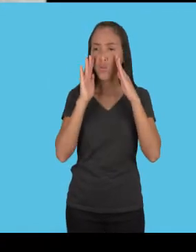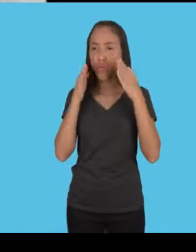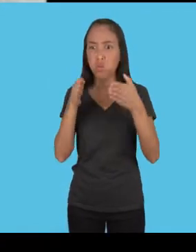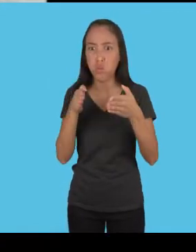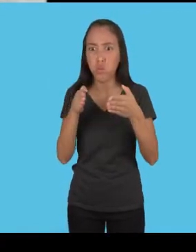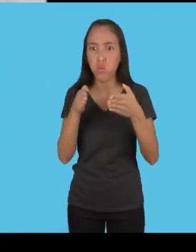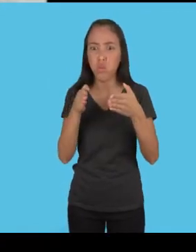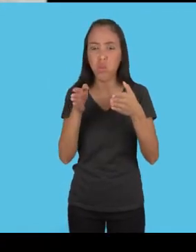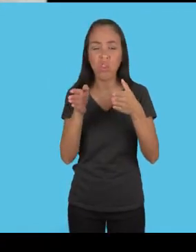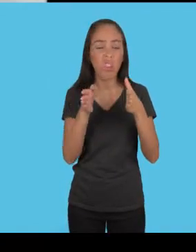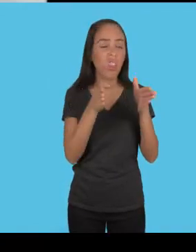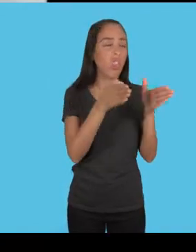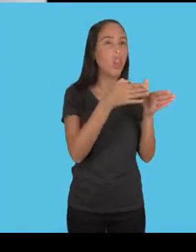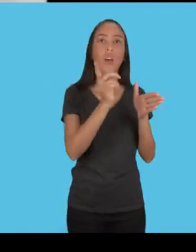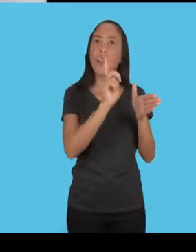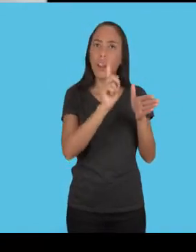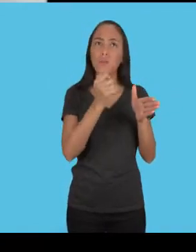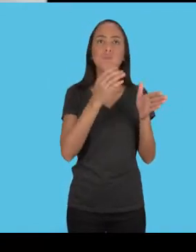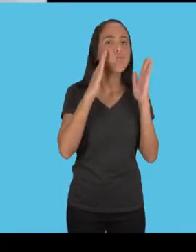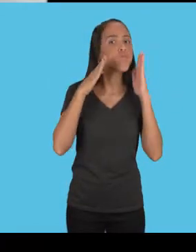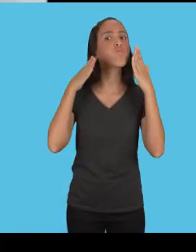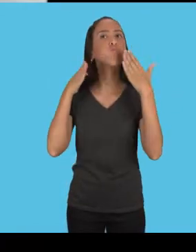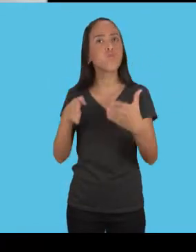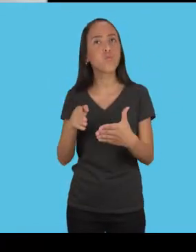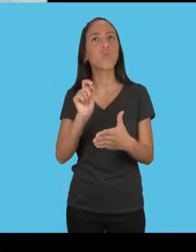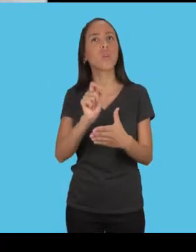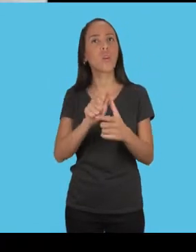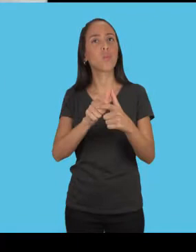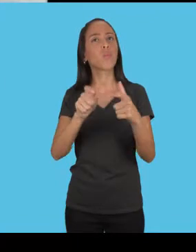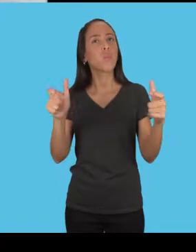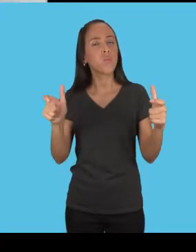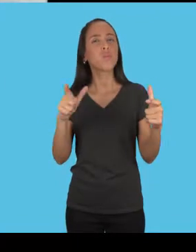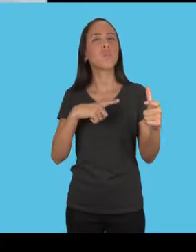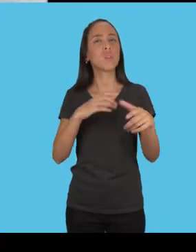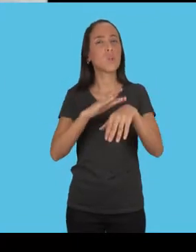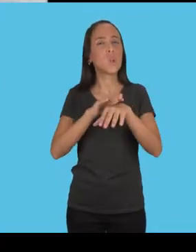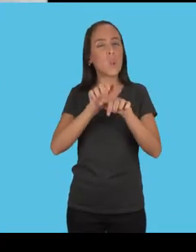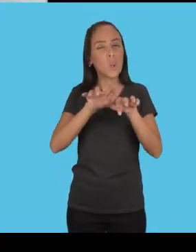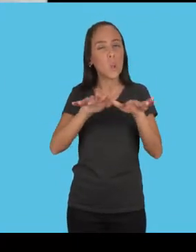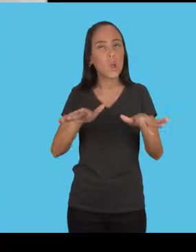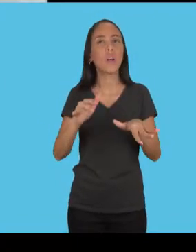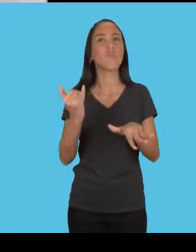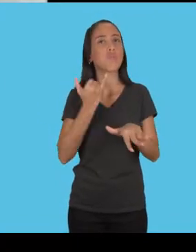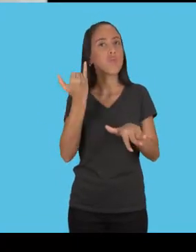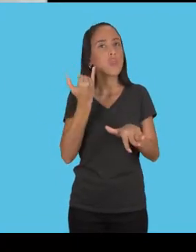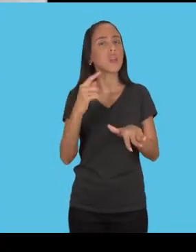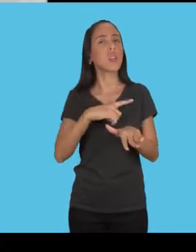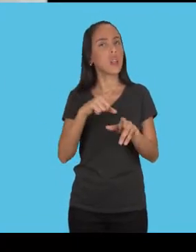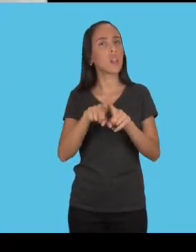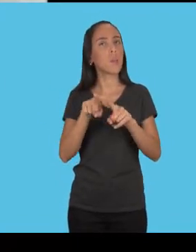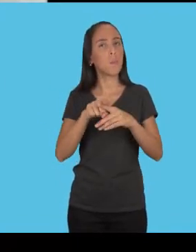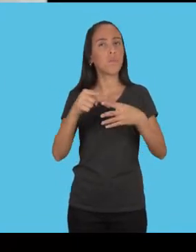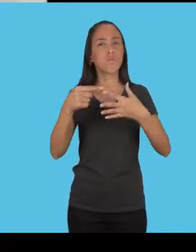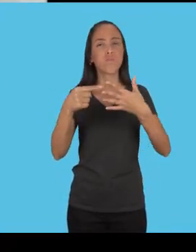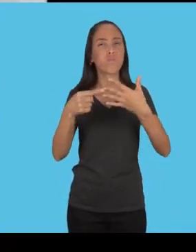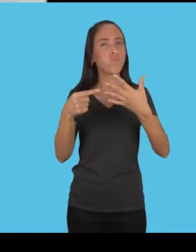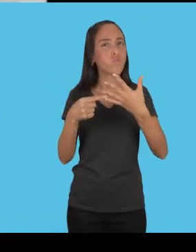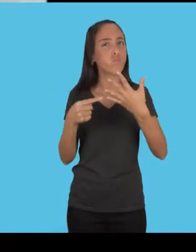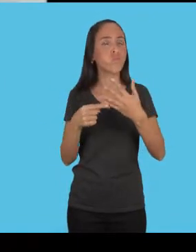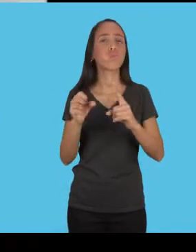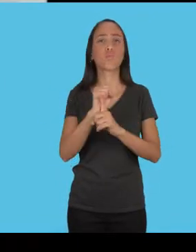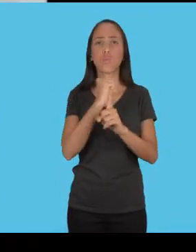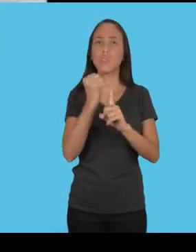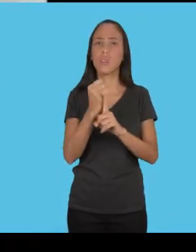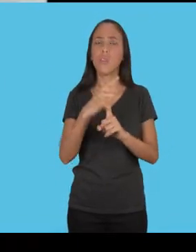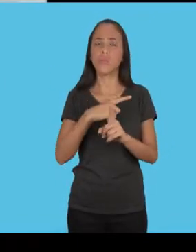da importância das grandes endemias brasileiras e para os aspectos sociais da medicina. Então,